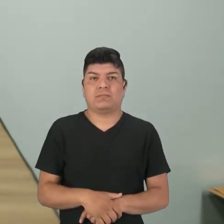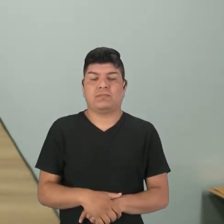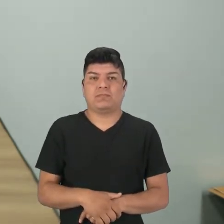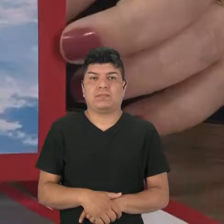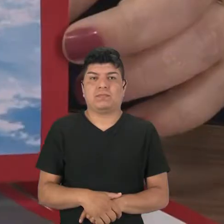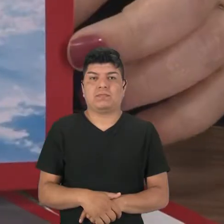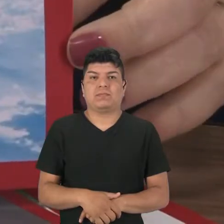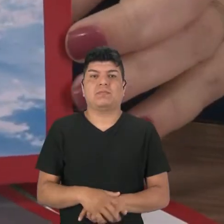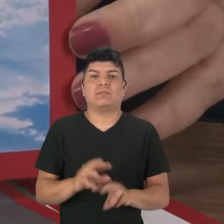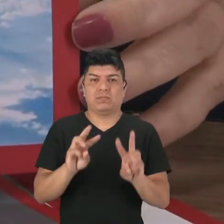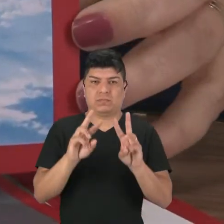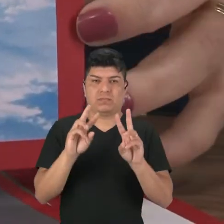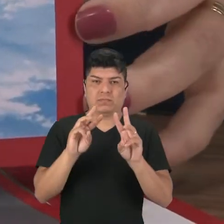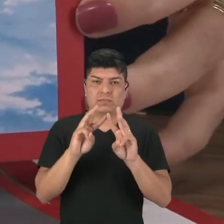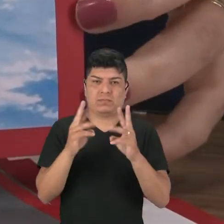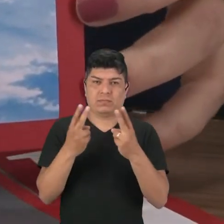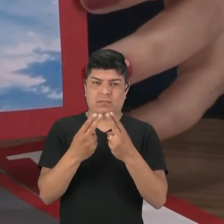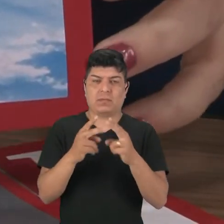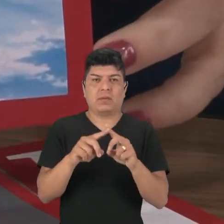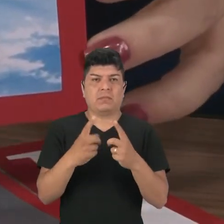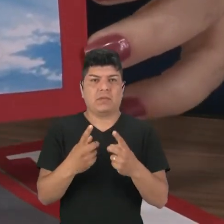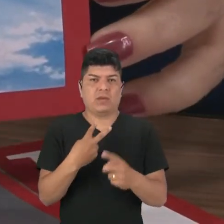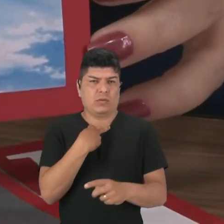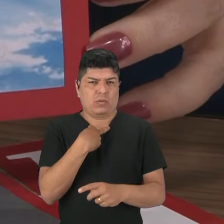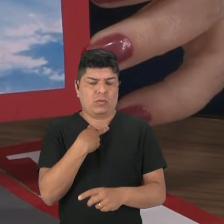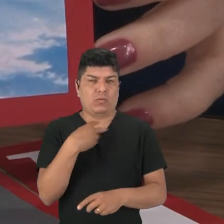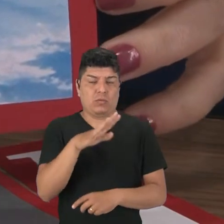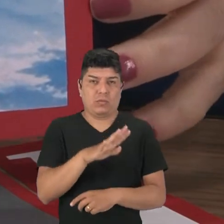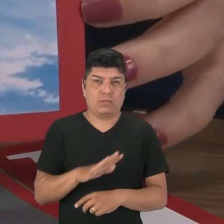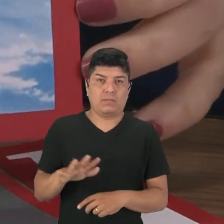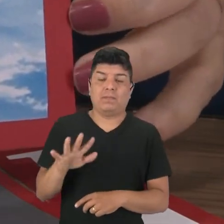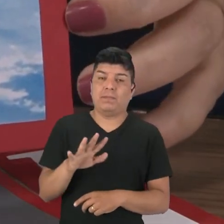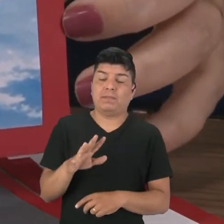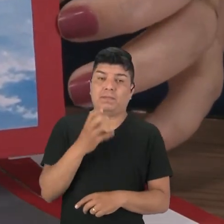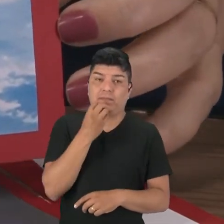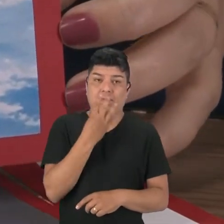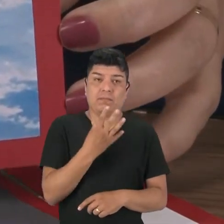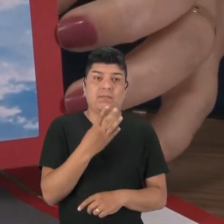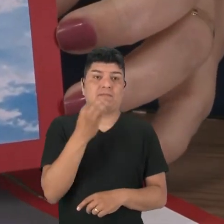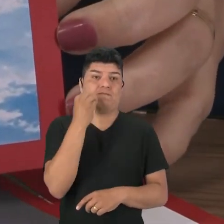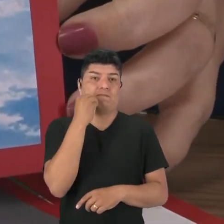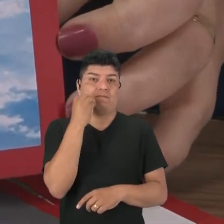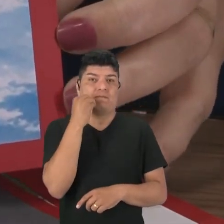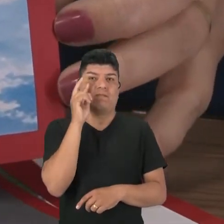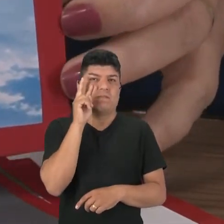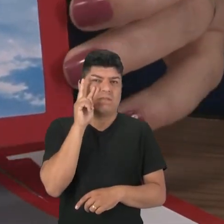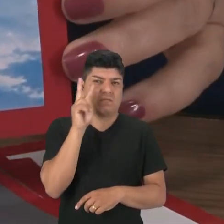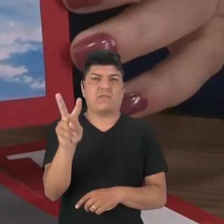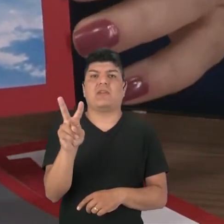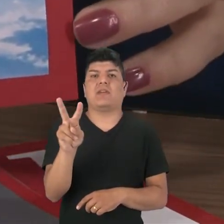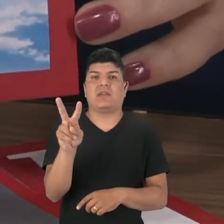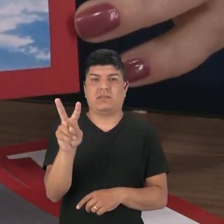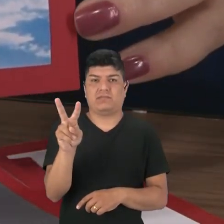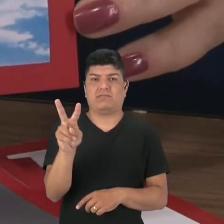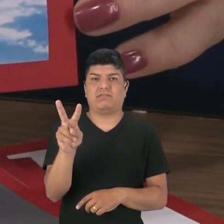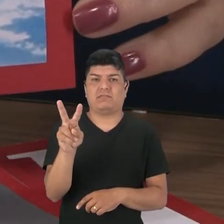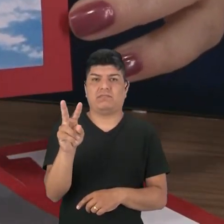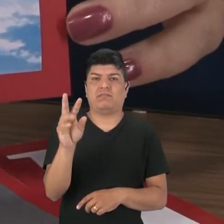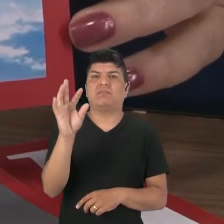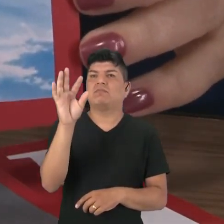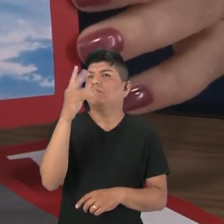nós dizemos que é matéria. Mas, professor, ele ocupa um lugar? Bem, você já tentou ver, né,